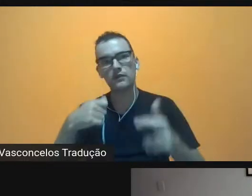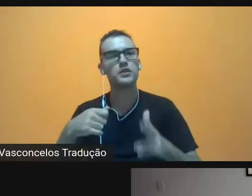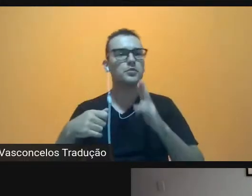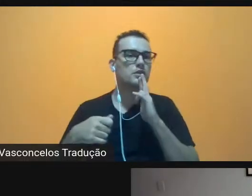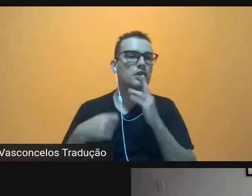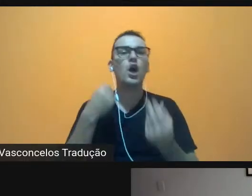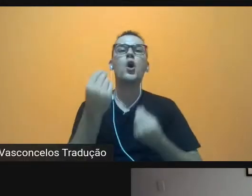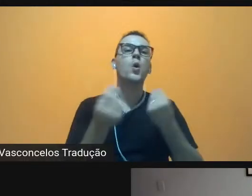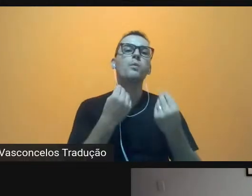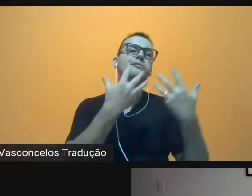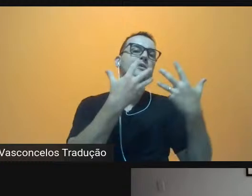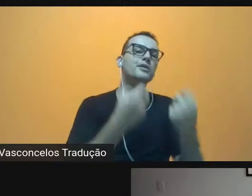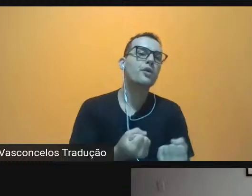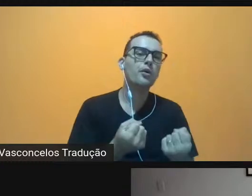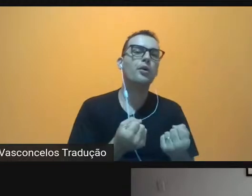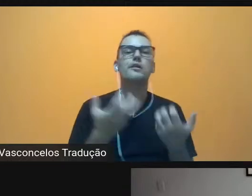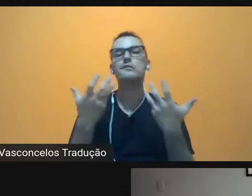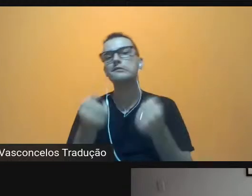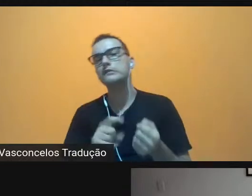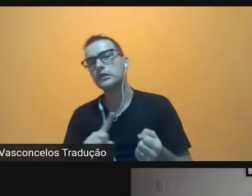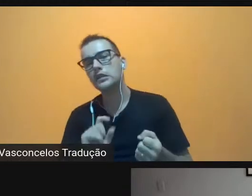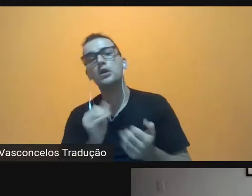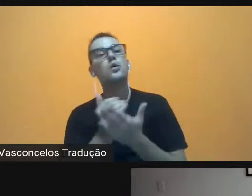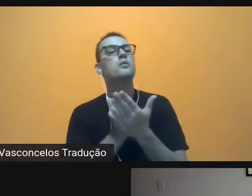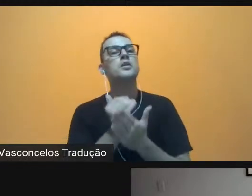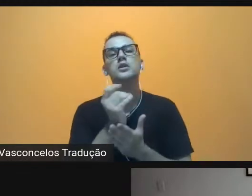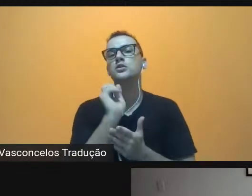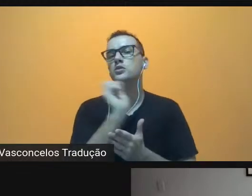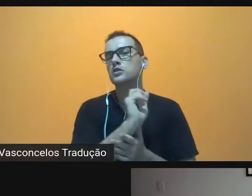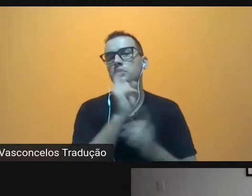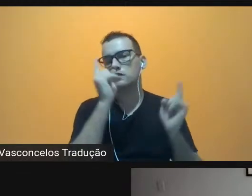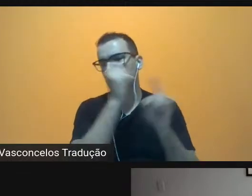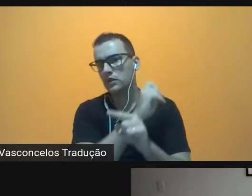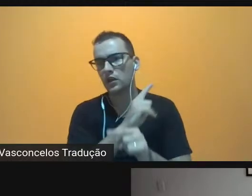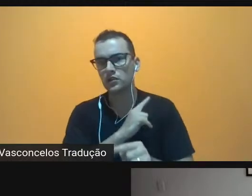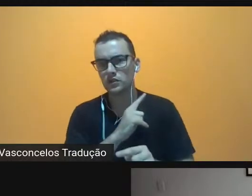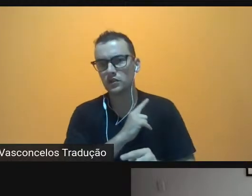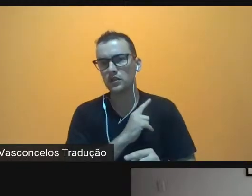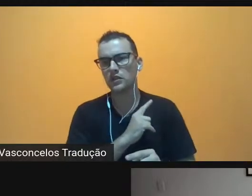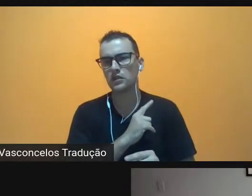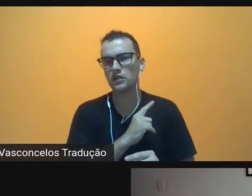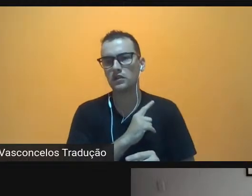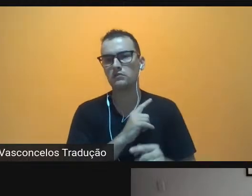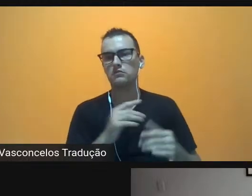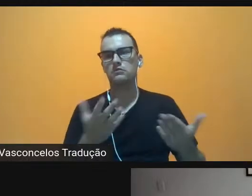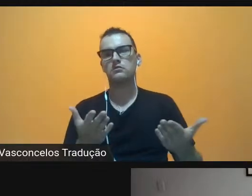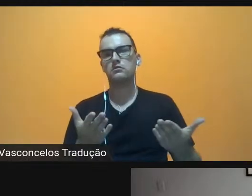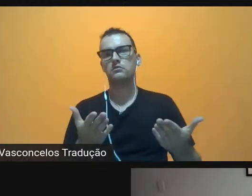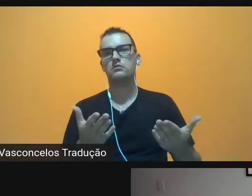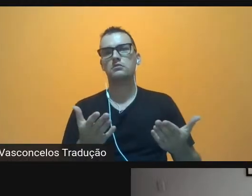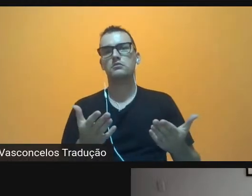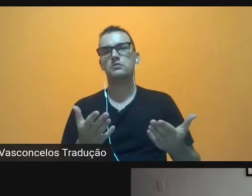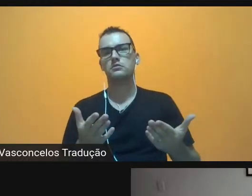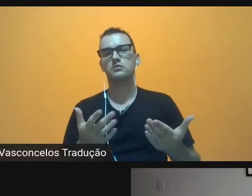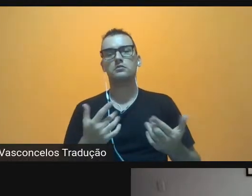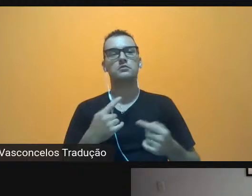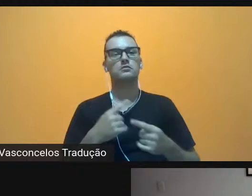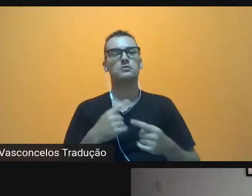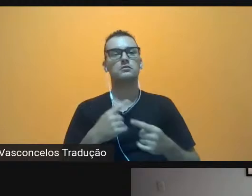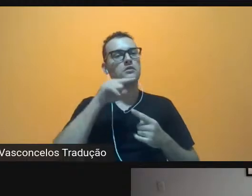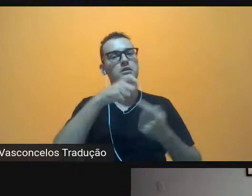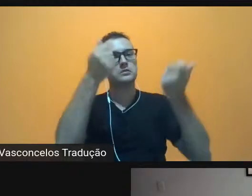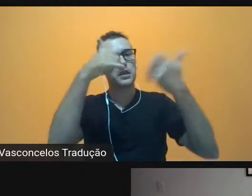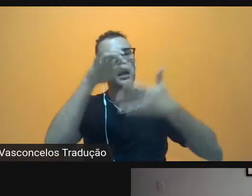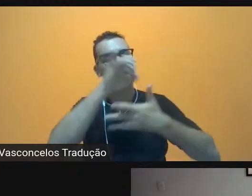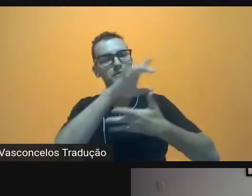adesão? Se você no início teve dificuldade, replicou isso, Tenta detalhar um pouquinho mais para servir também de